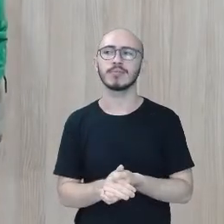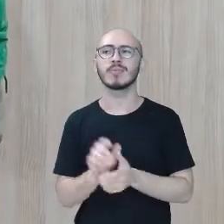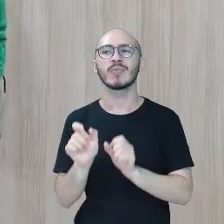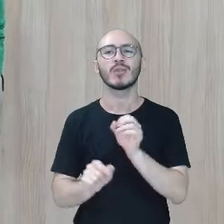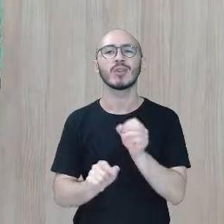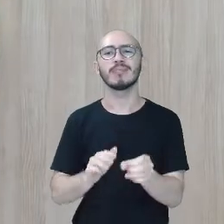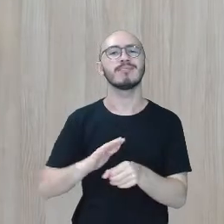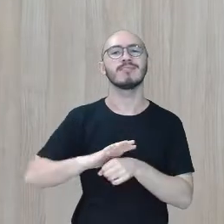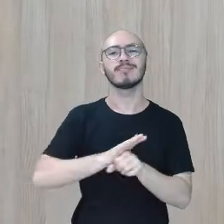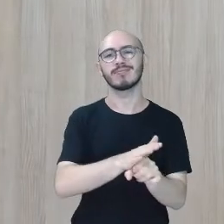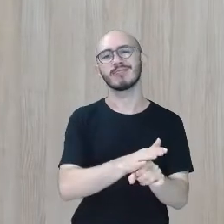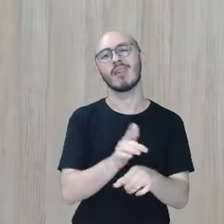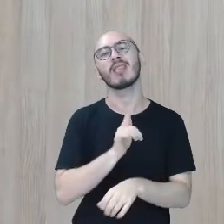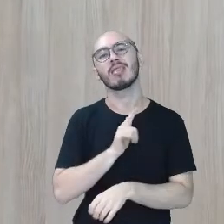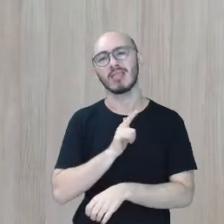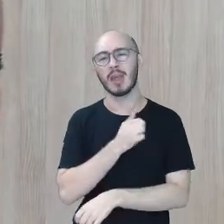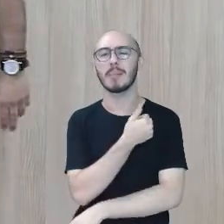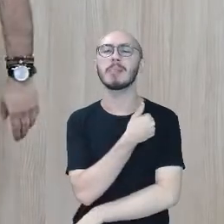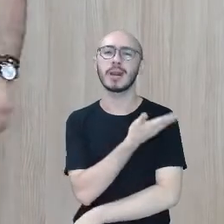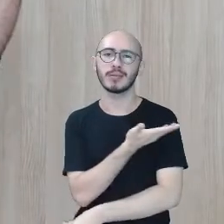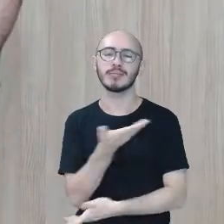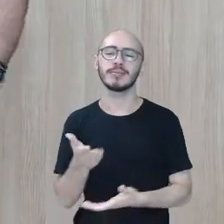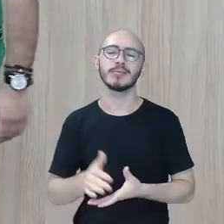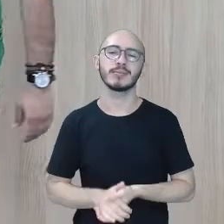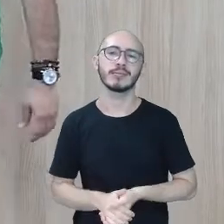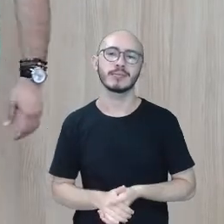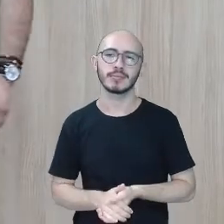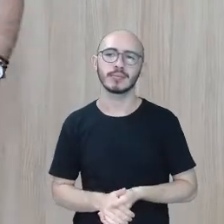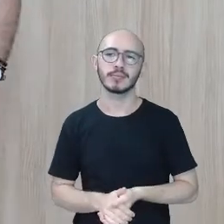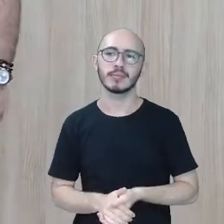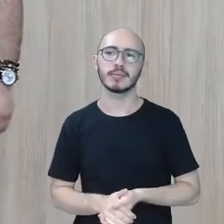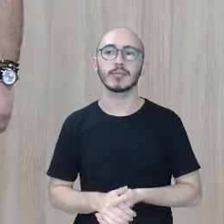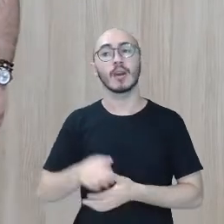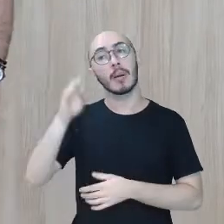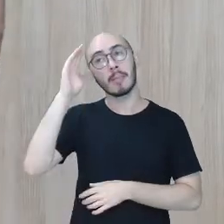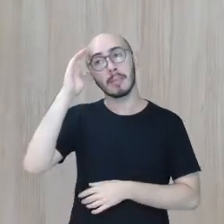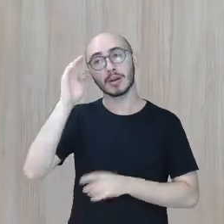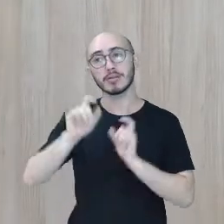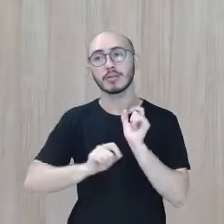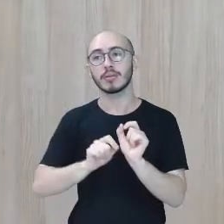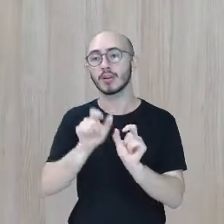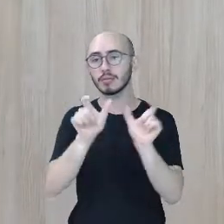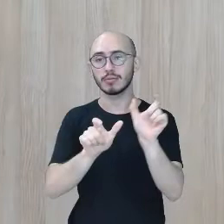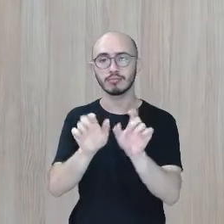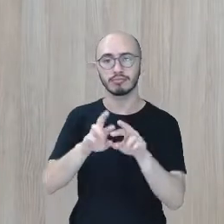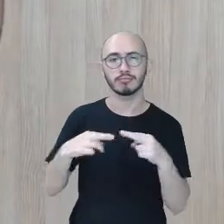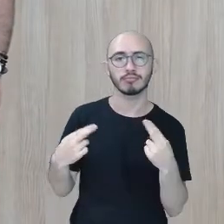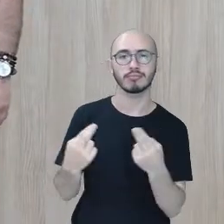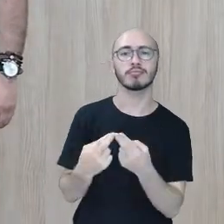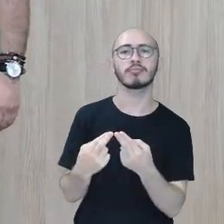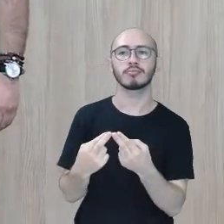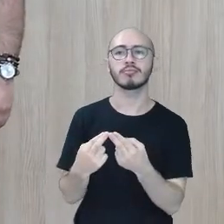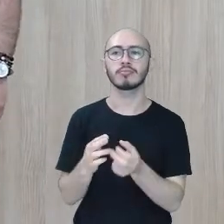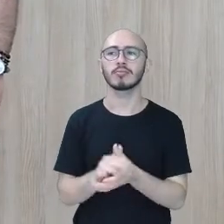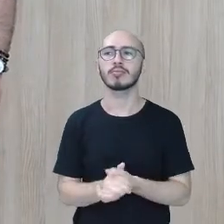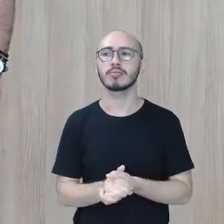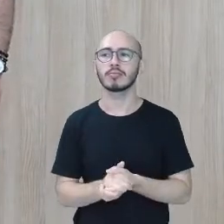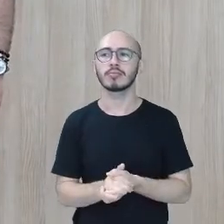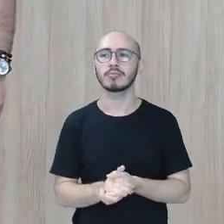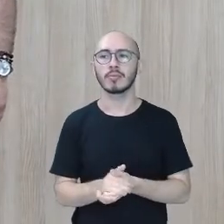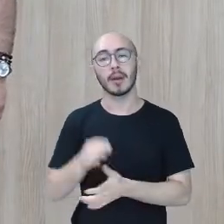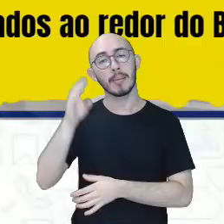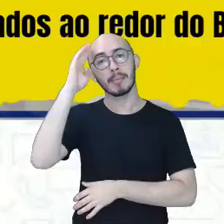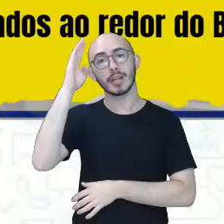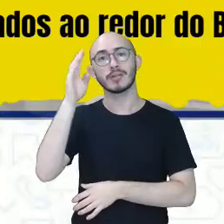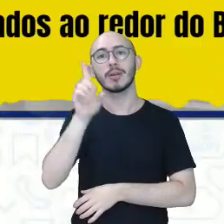denota um certo preconceito, né? Então, principalmente, esse pessoal se reúne, né, principalmente, né,